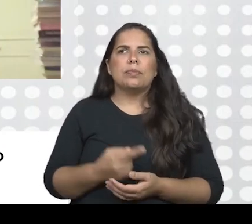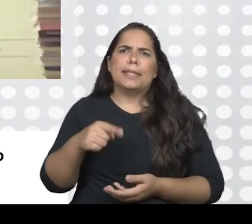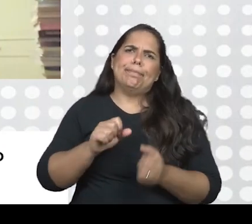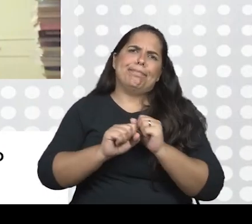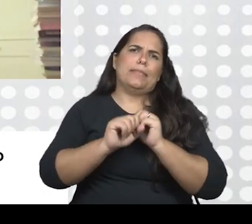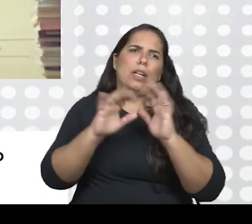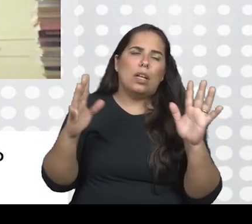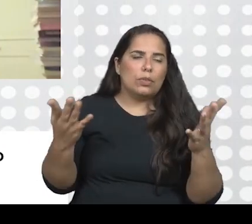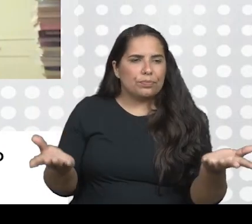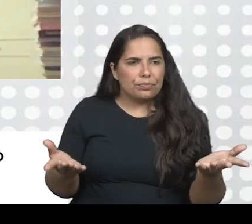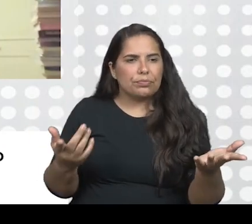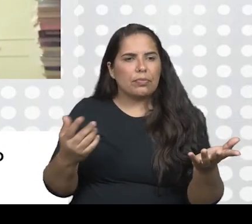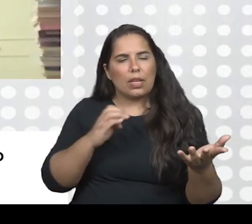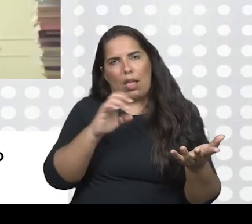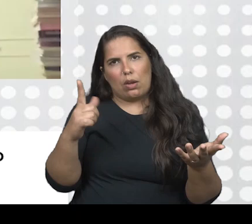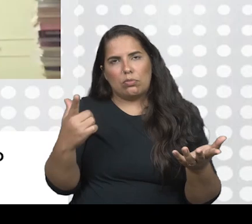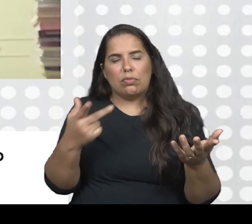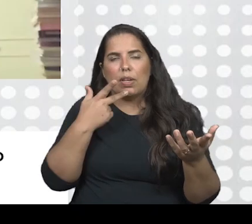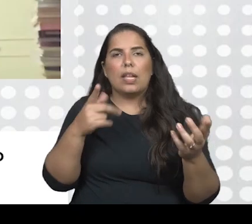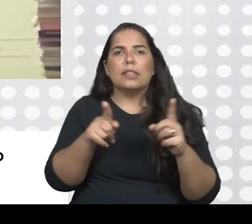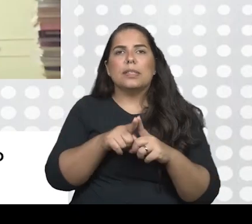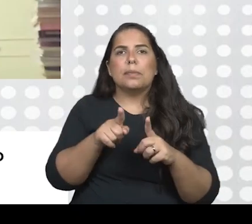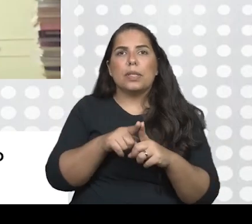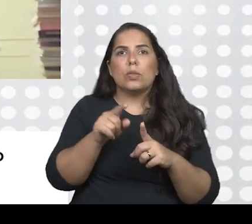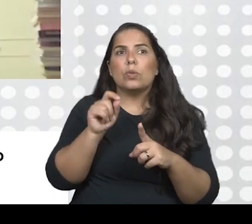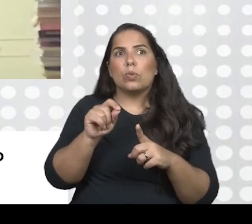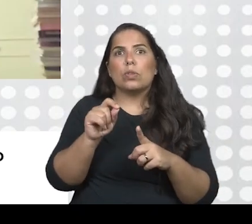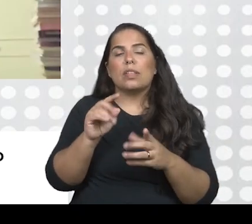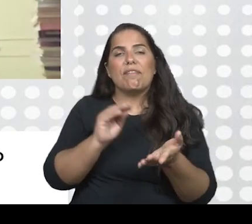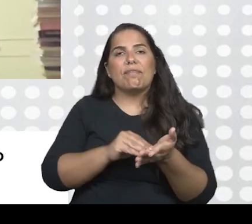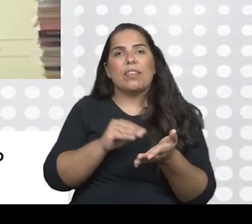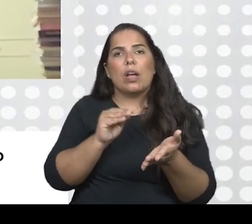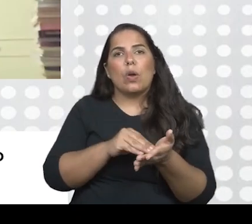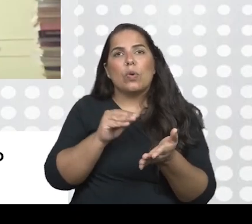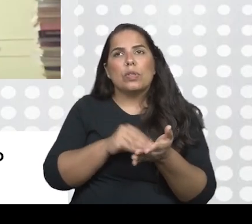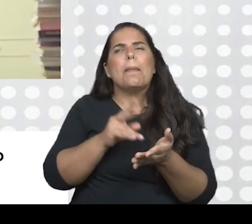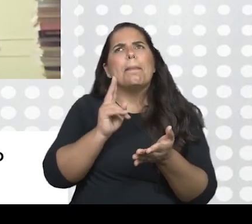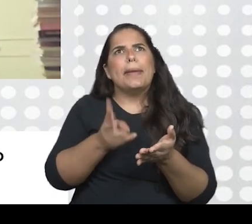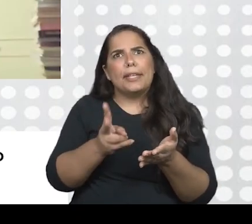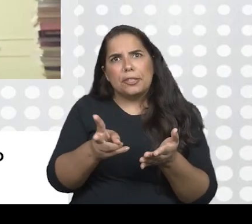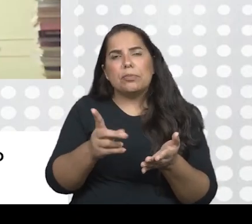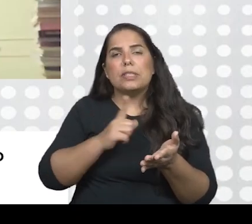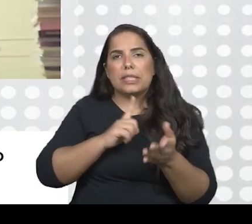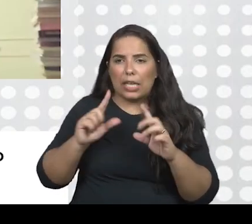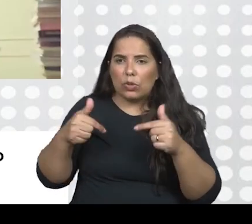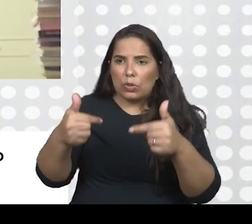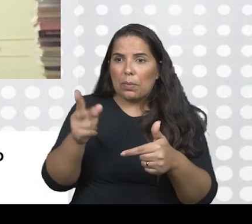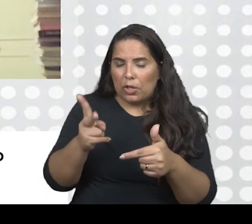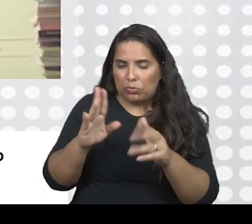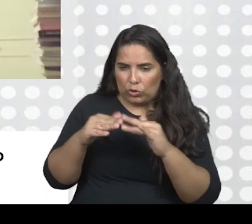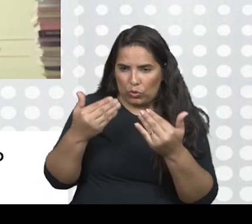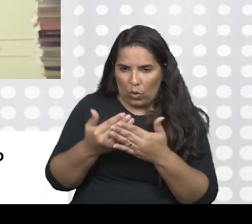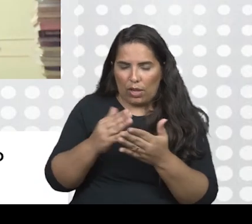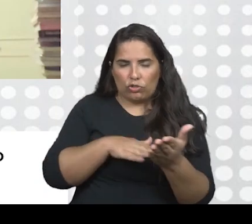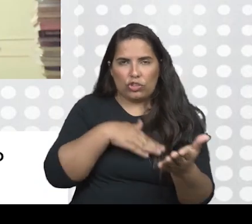claro, não podemos deixar de falar também da falta de, mesmo quando eles atuam na mesma escola o